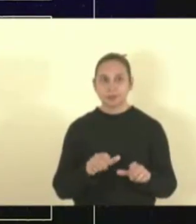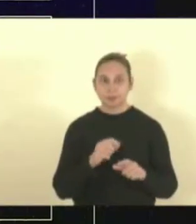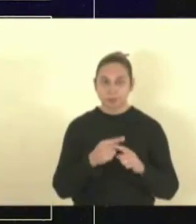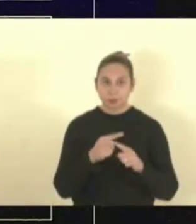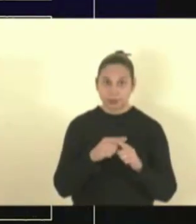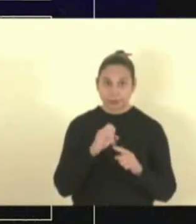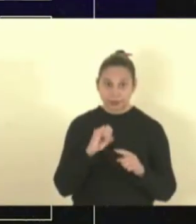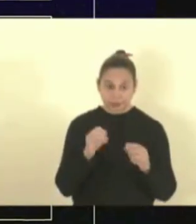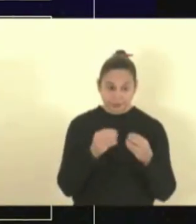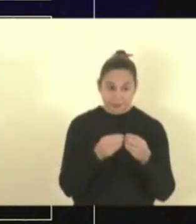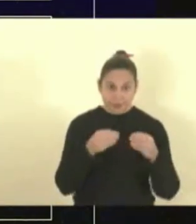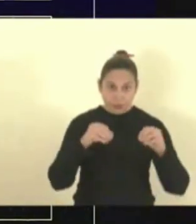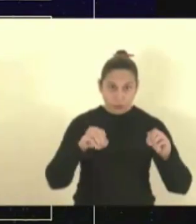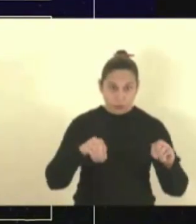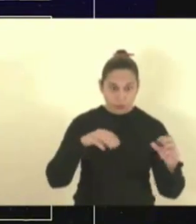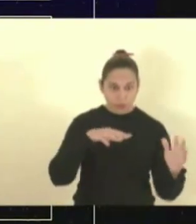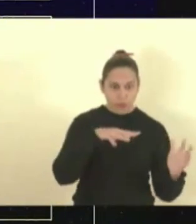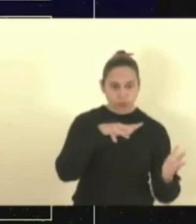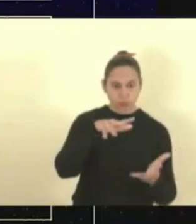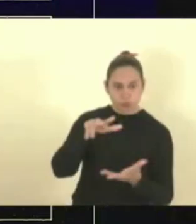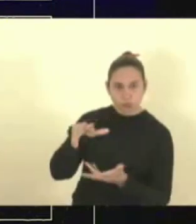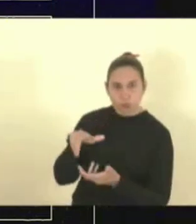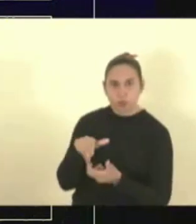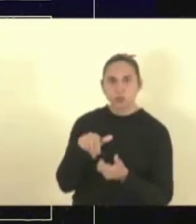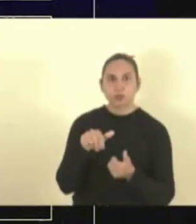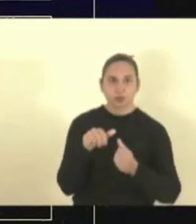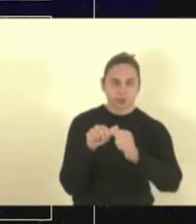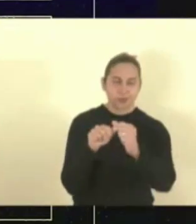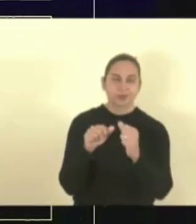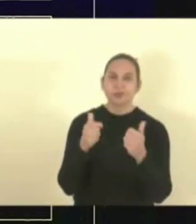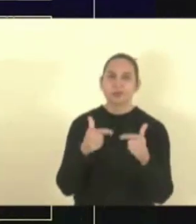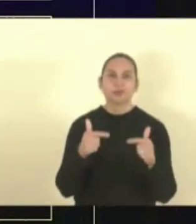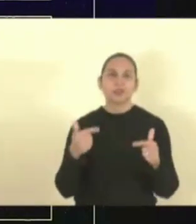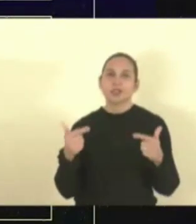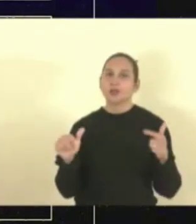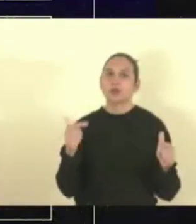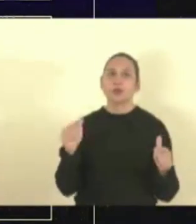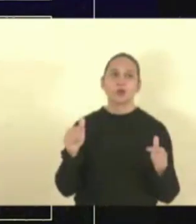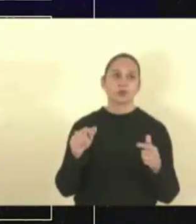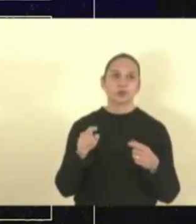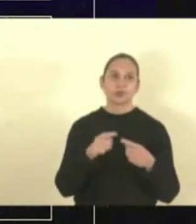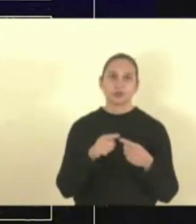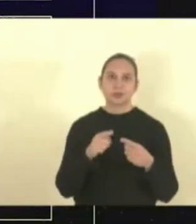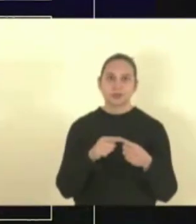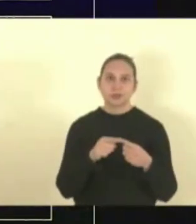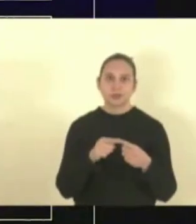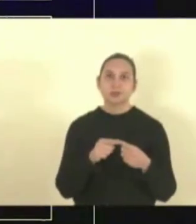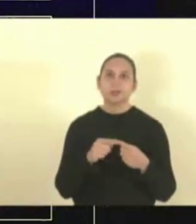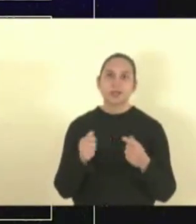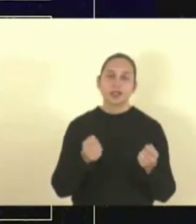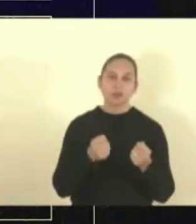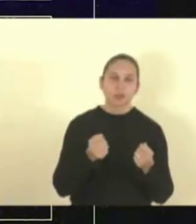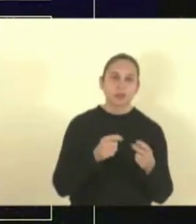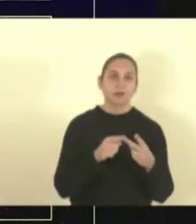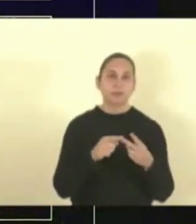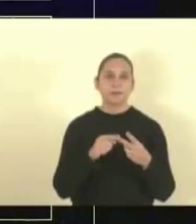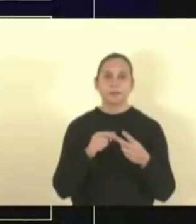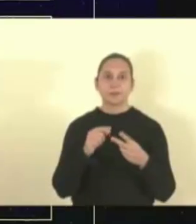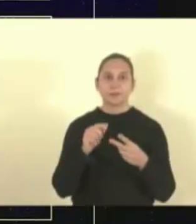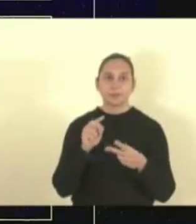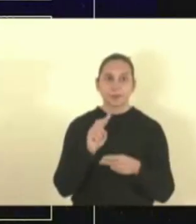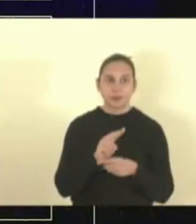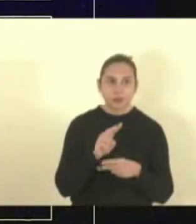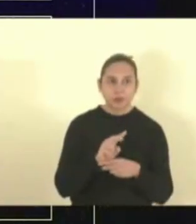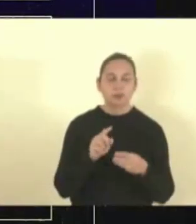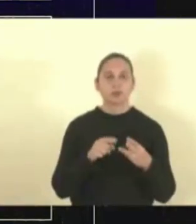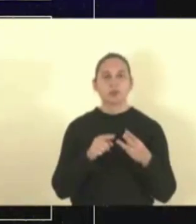ecossistema de promover o suporte, a gente não vai ter os outros 3 tipos de serviço, que seria provisão, regulação e o próprio serviço